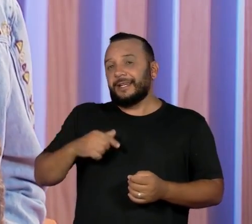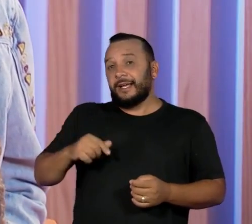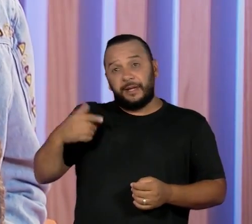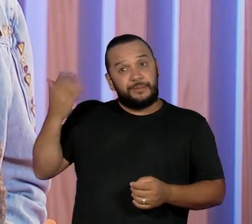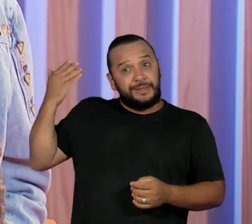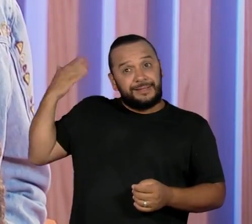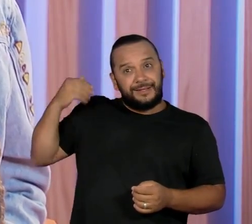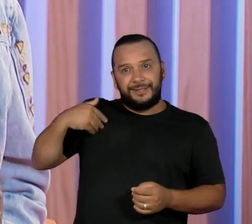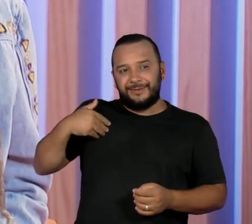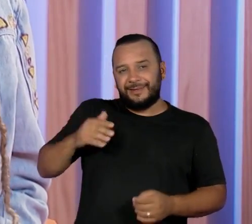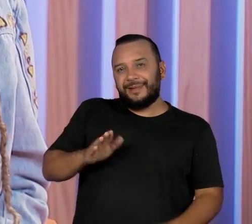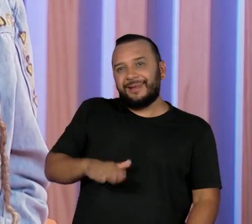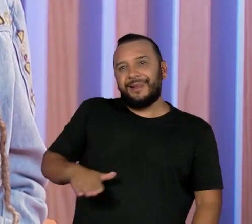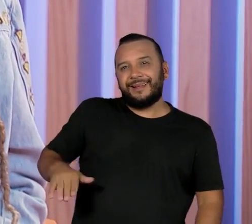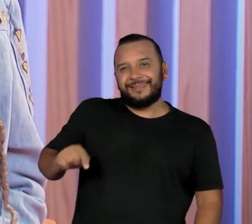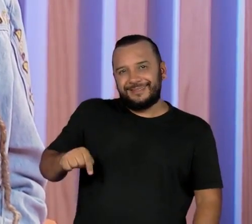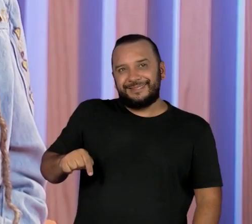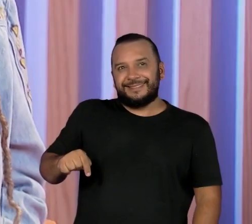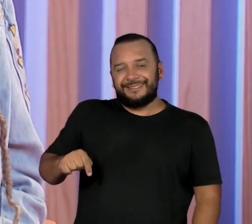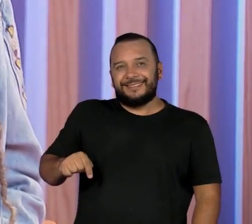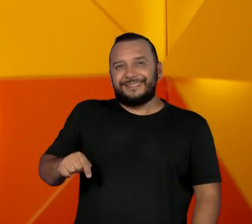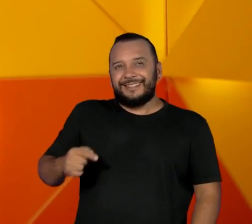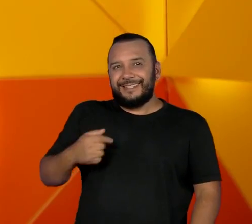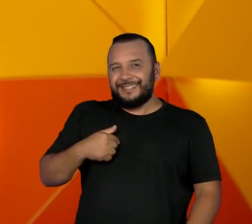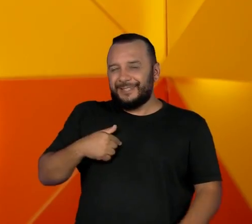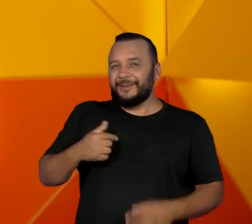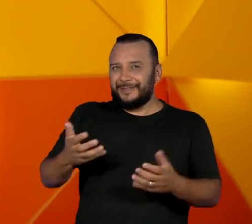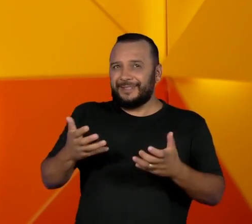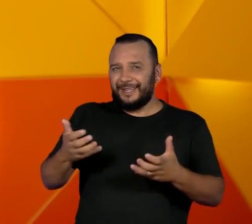criança e ser apresentadora de TV. Olha,